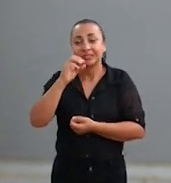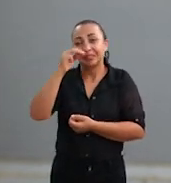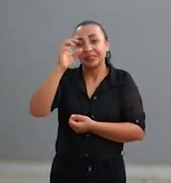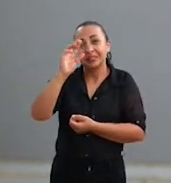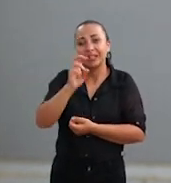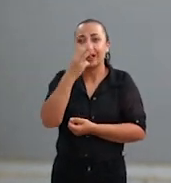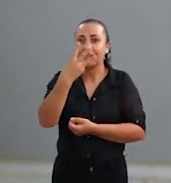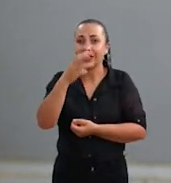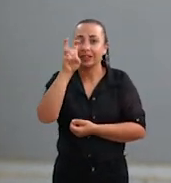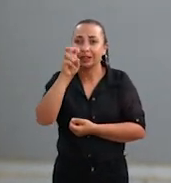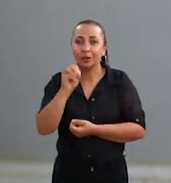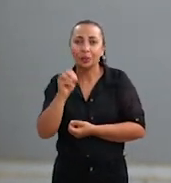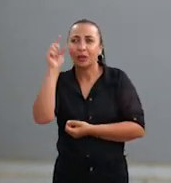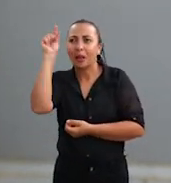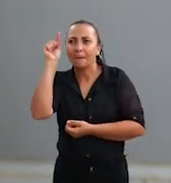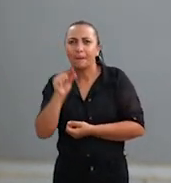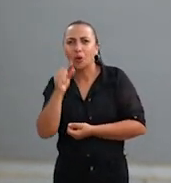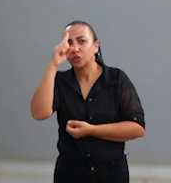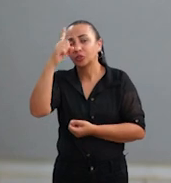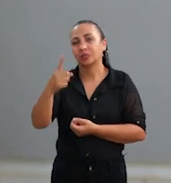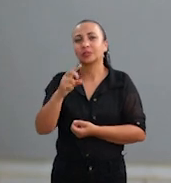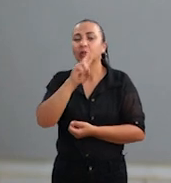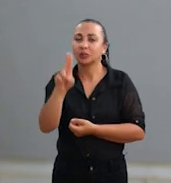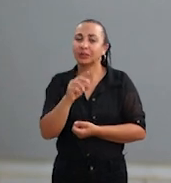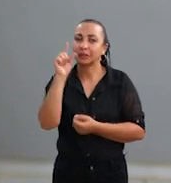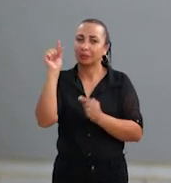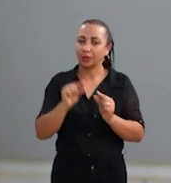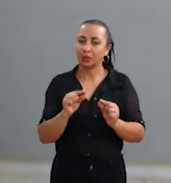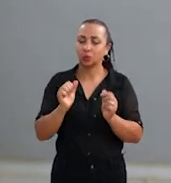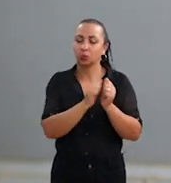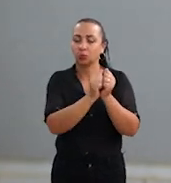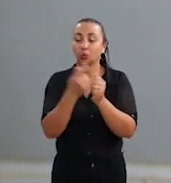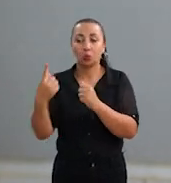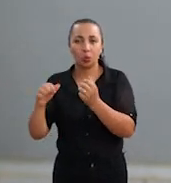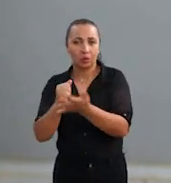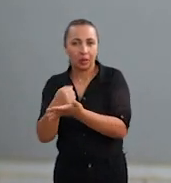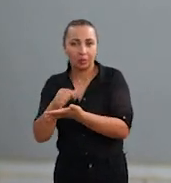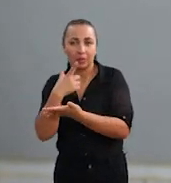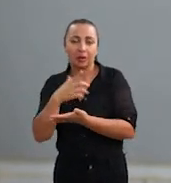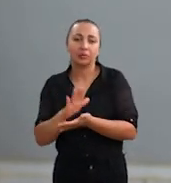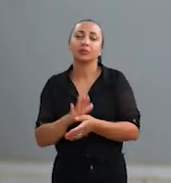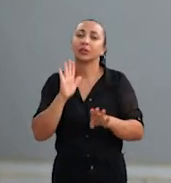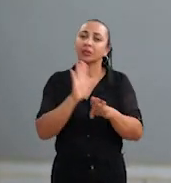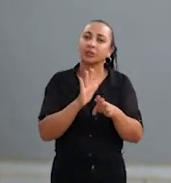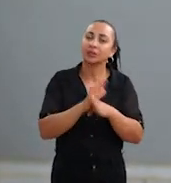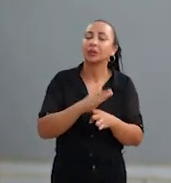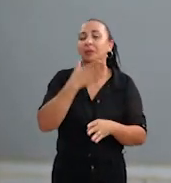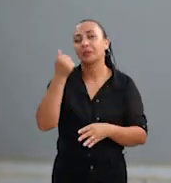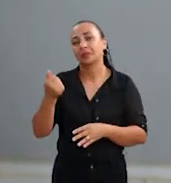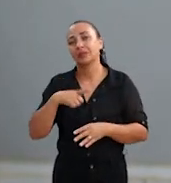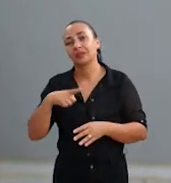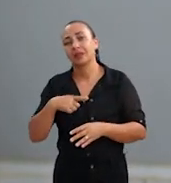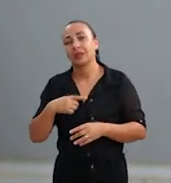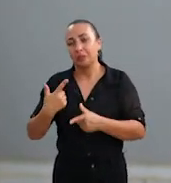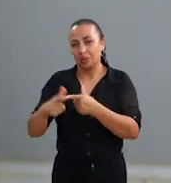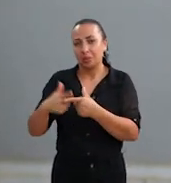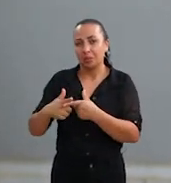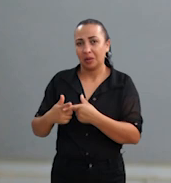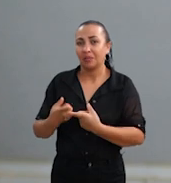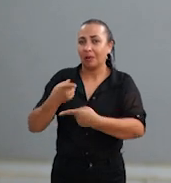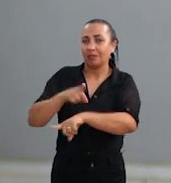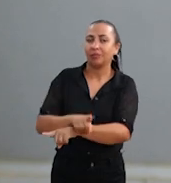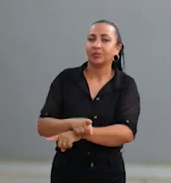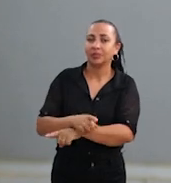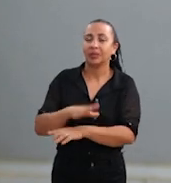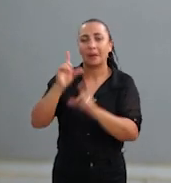por dia, né? Se eu puder usar menos isso, usando uma outra droga, né, a chance de eu ter efeito colateral